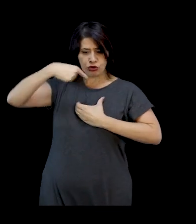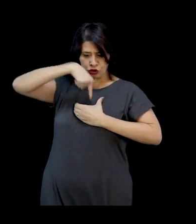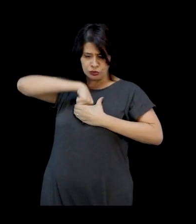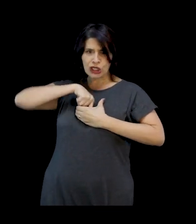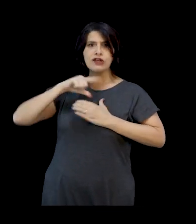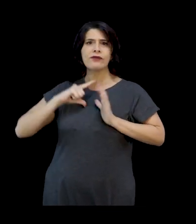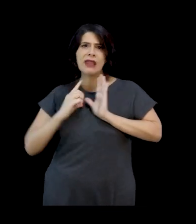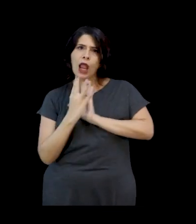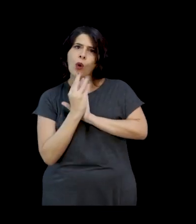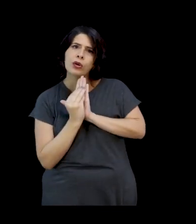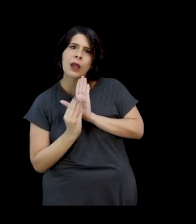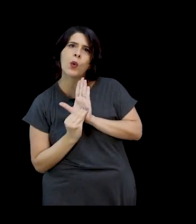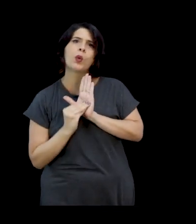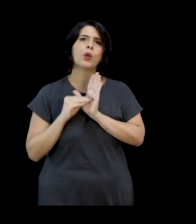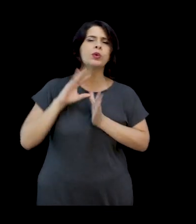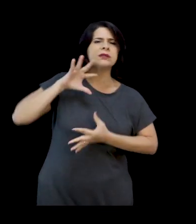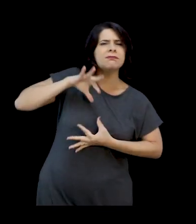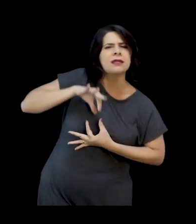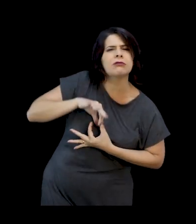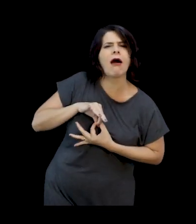subjetivo, ou então,